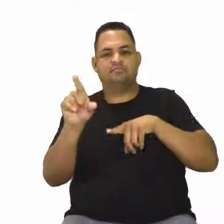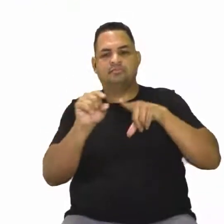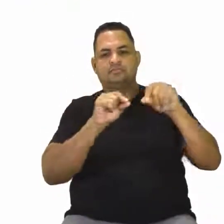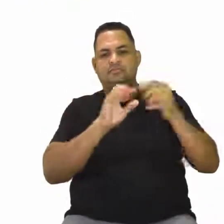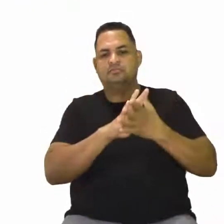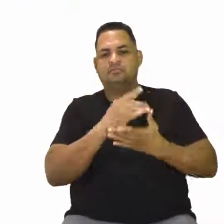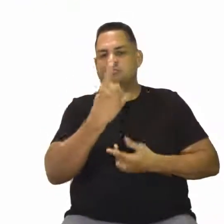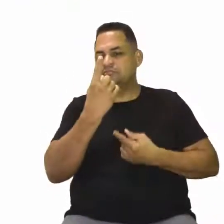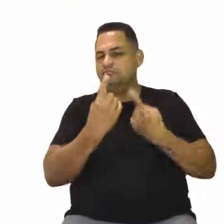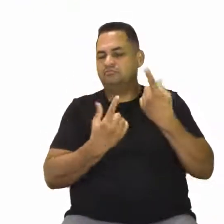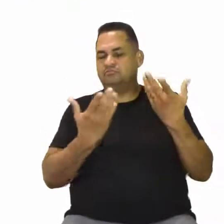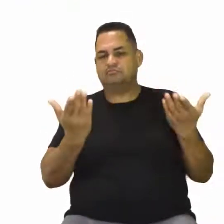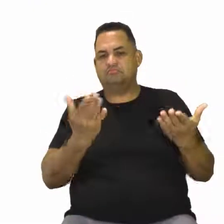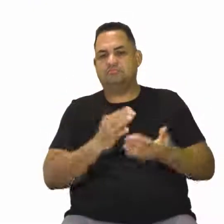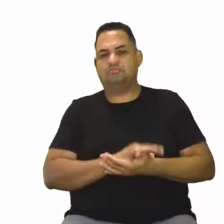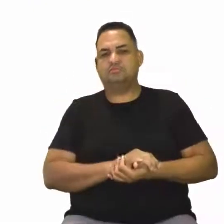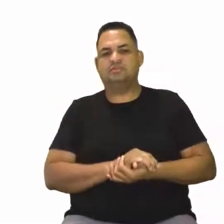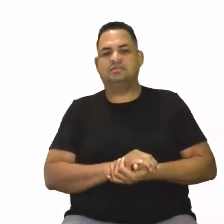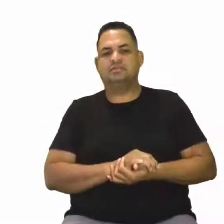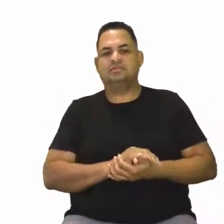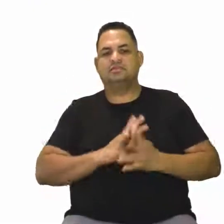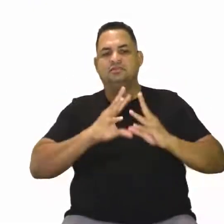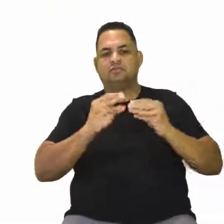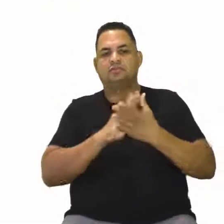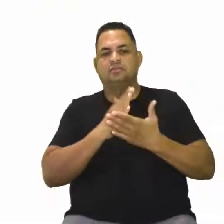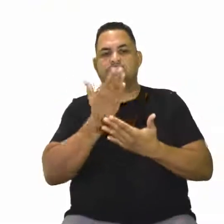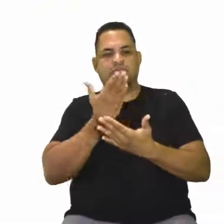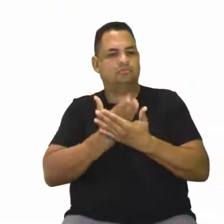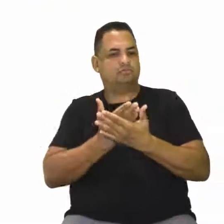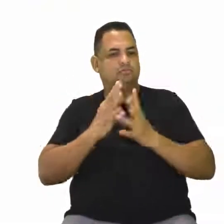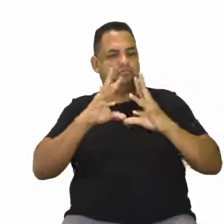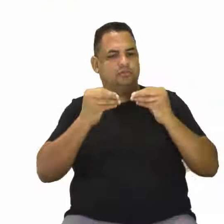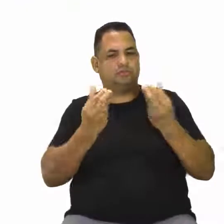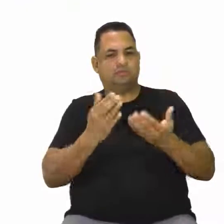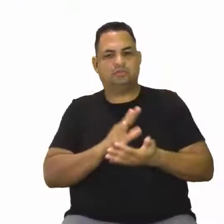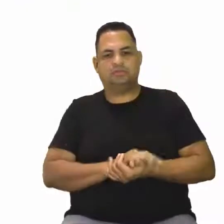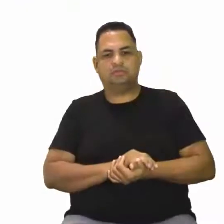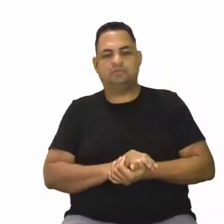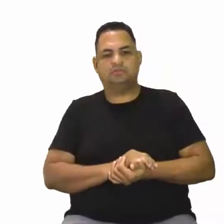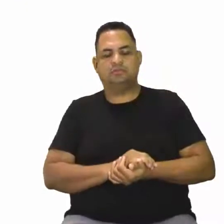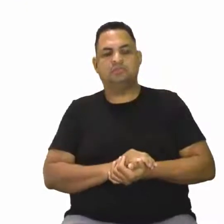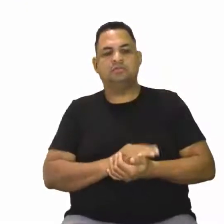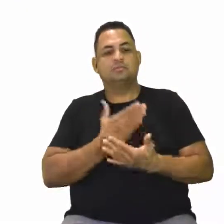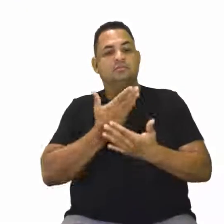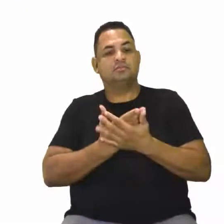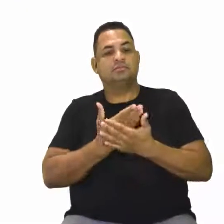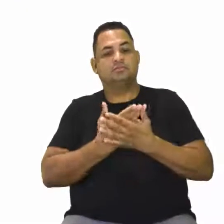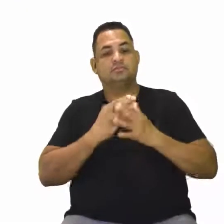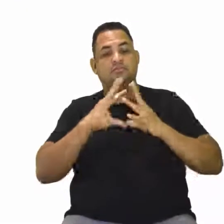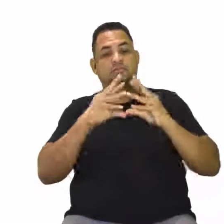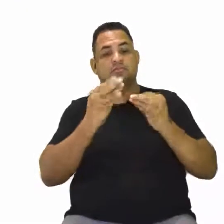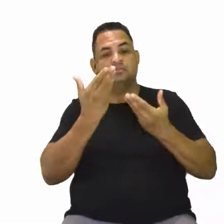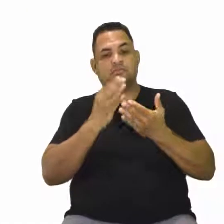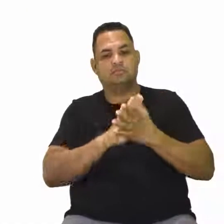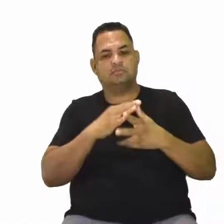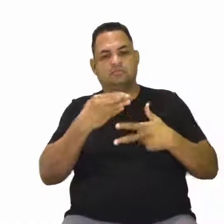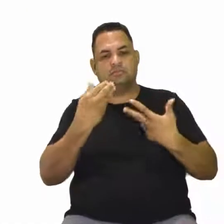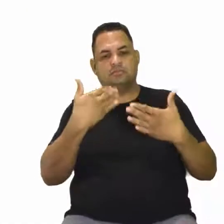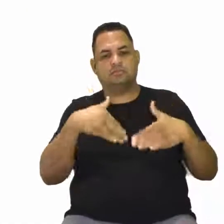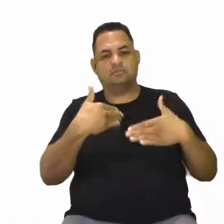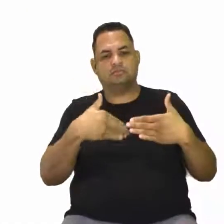apenas alguns, mas é para estudar tudo isso aí, aluno, vou falar de novo, é para estudar tudo isso para a